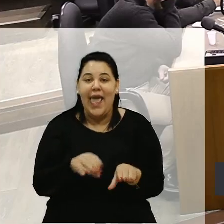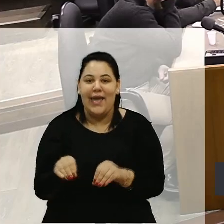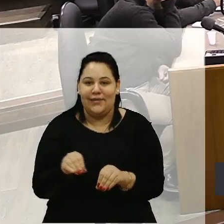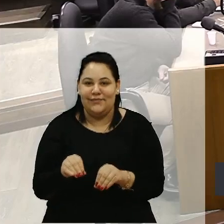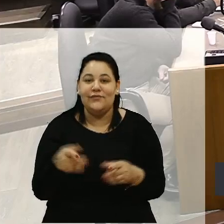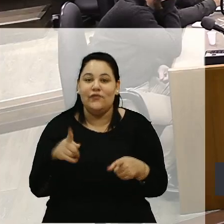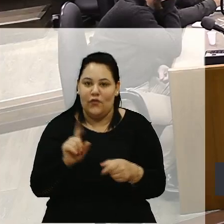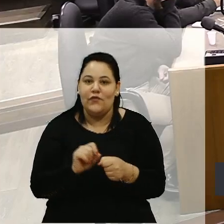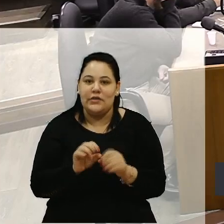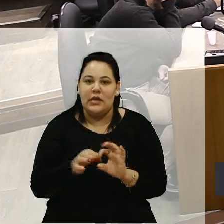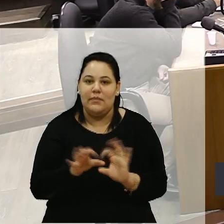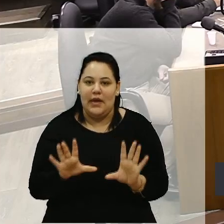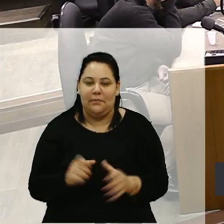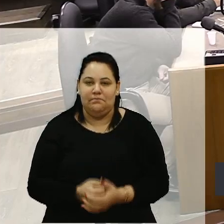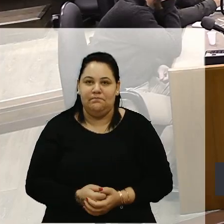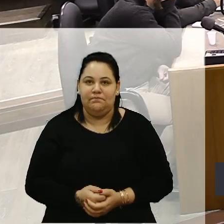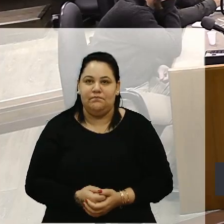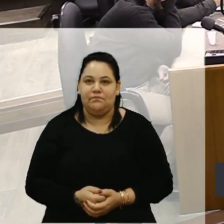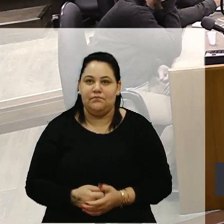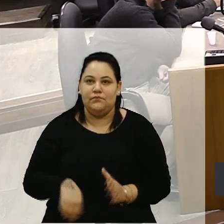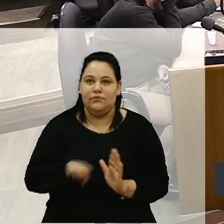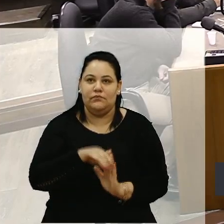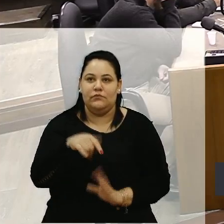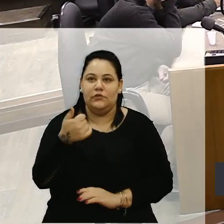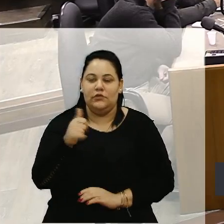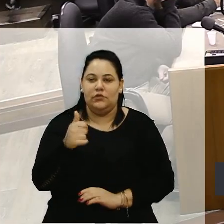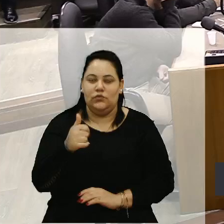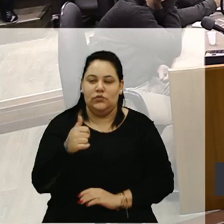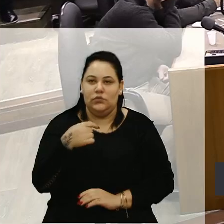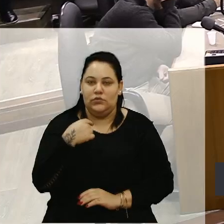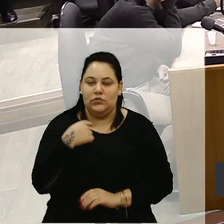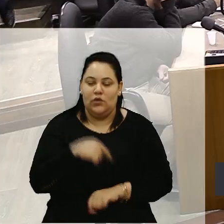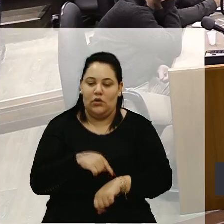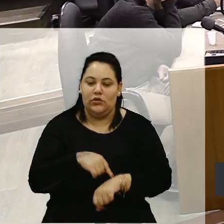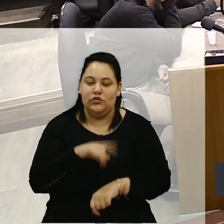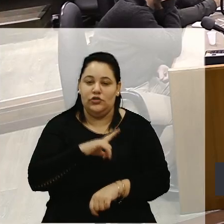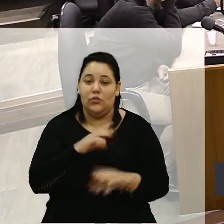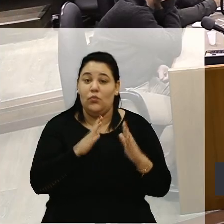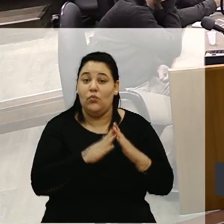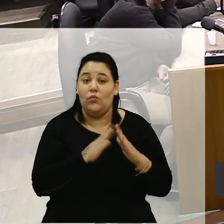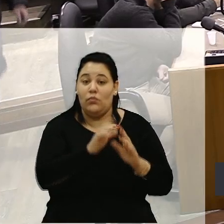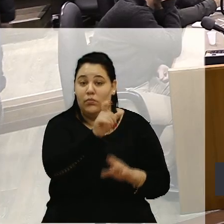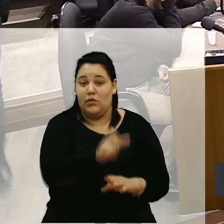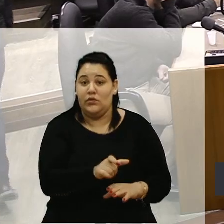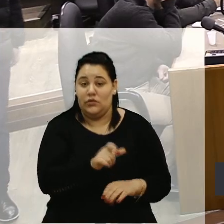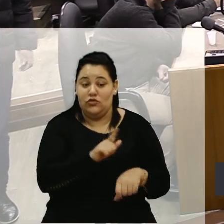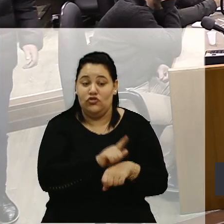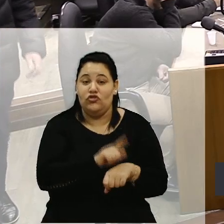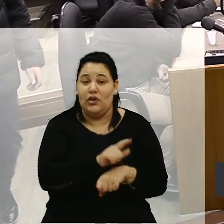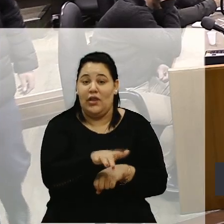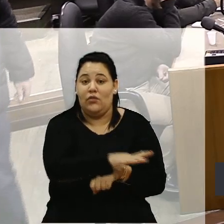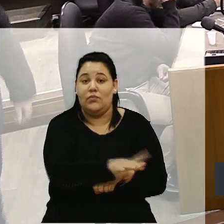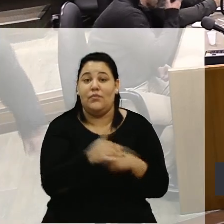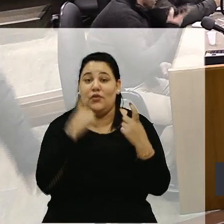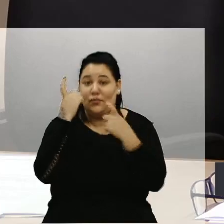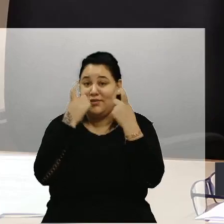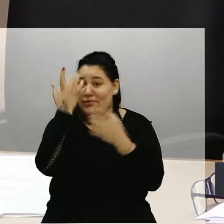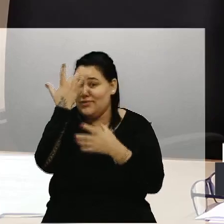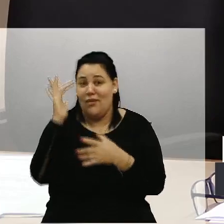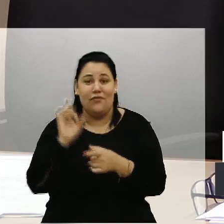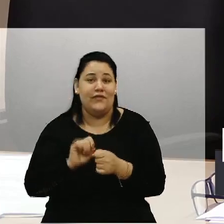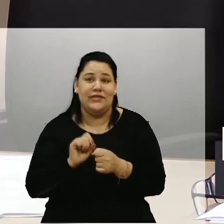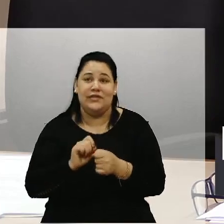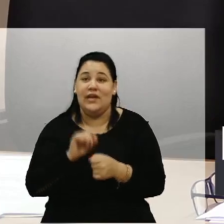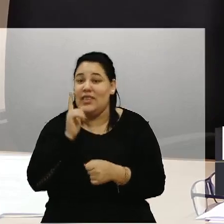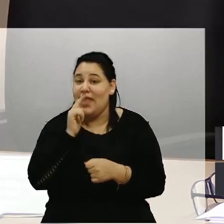ainda eu subi aqui às 11 horas, tinha um morador aí de Galópolis muito preocupado. Não sabem o que fazer, tem